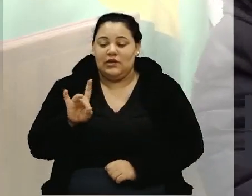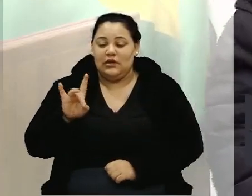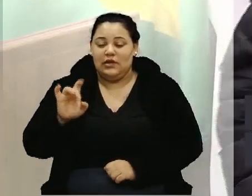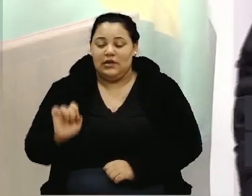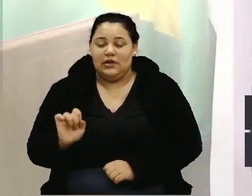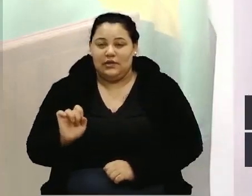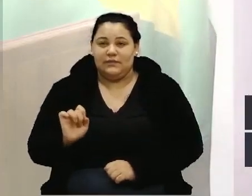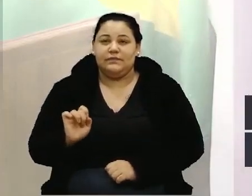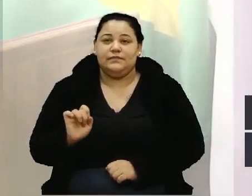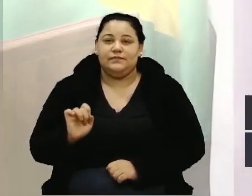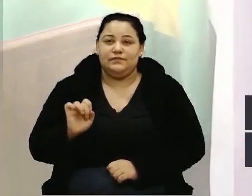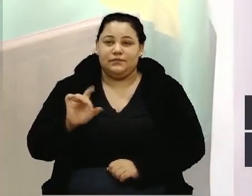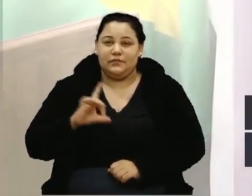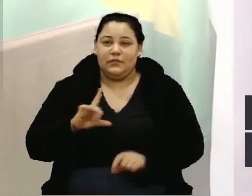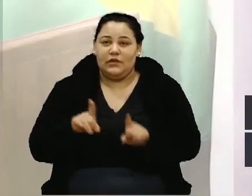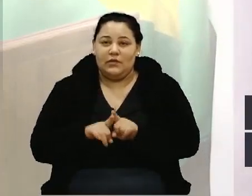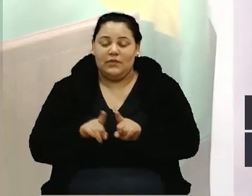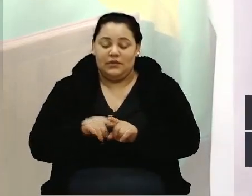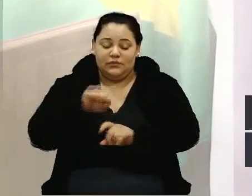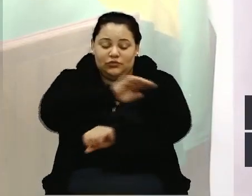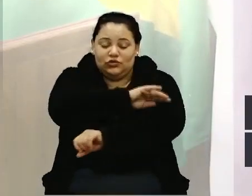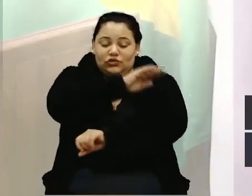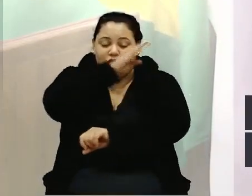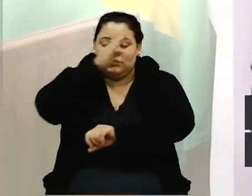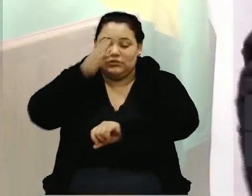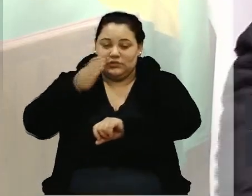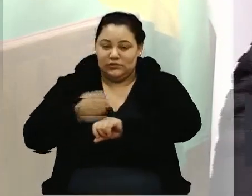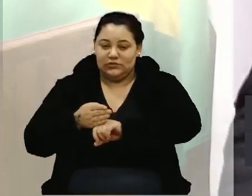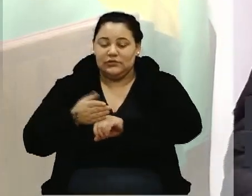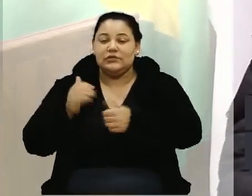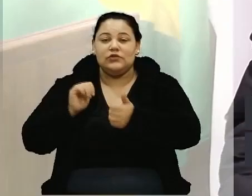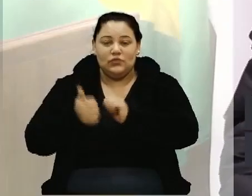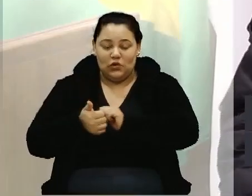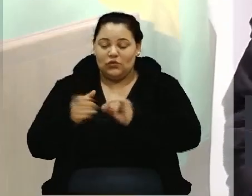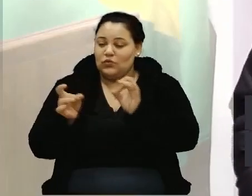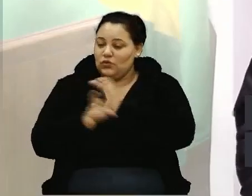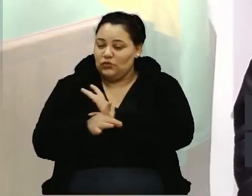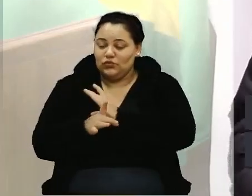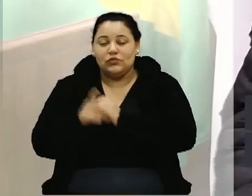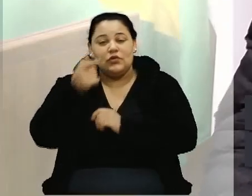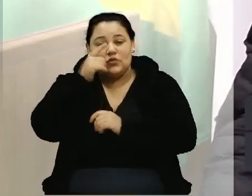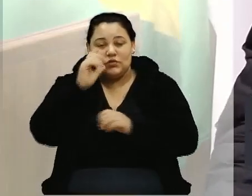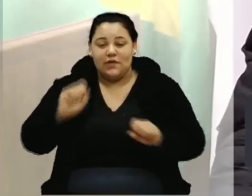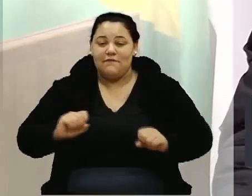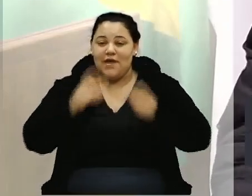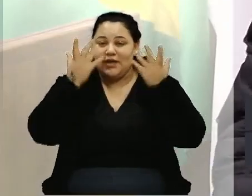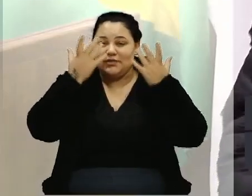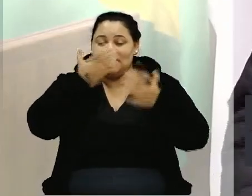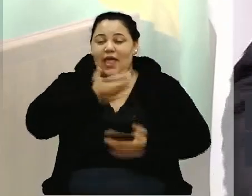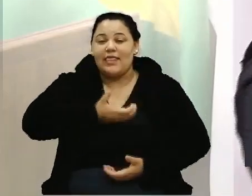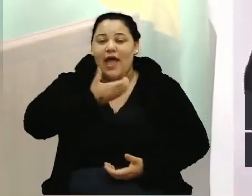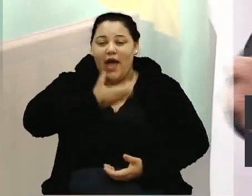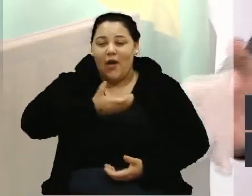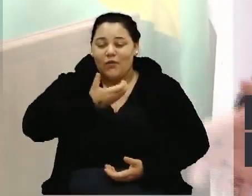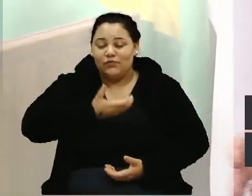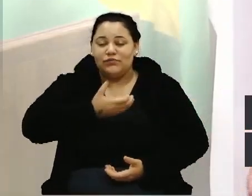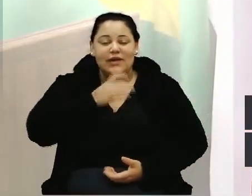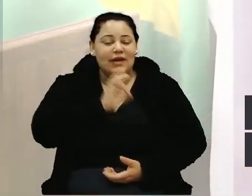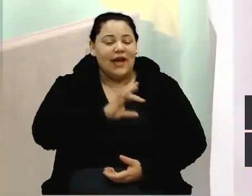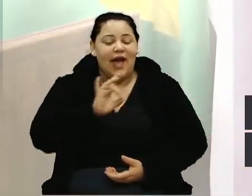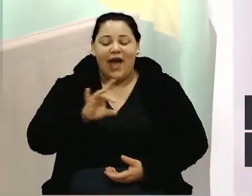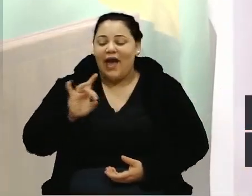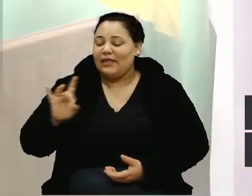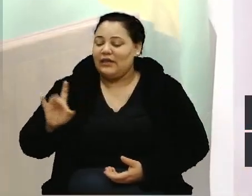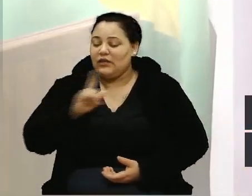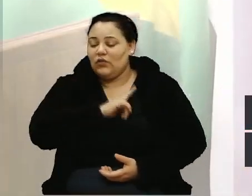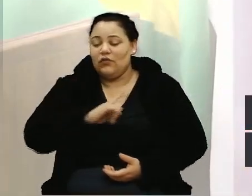Horizonte, também o ginásio que está lá no complexo esportivo, as festas de Natal. Cada governo faz